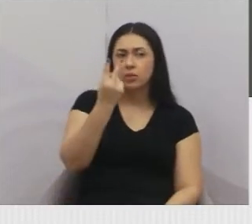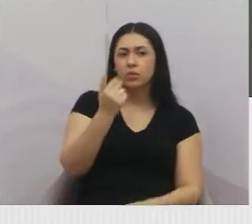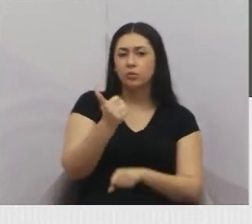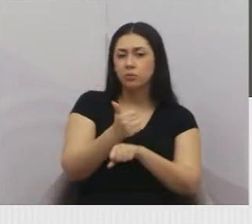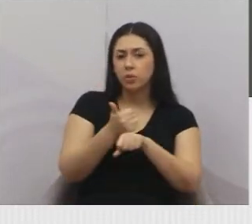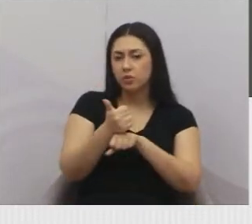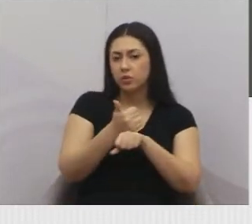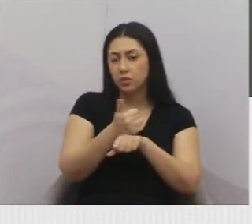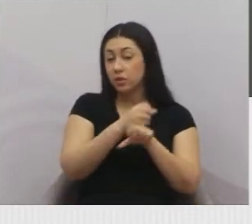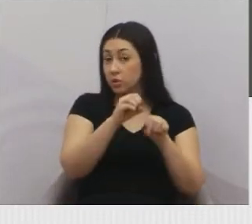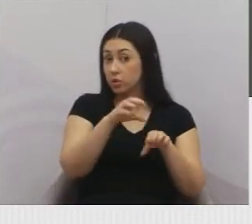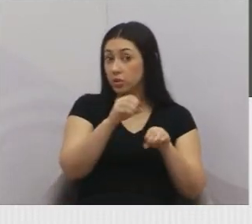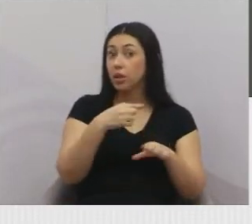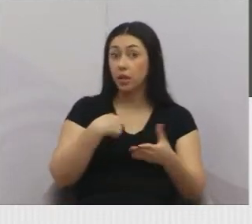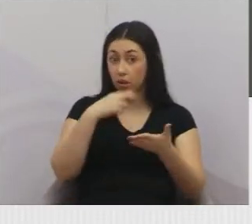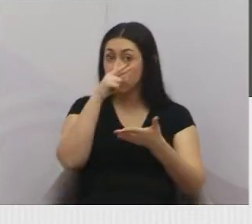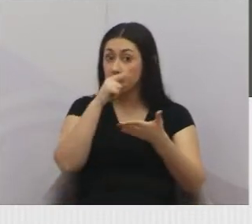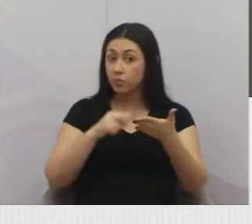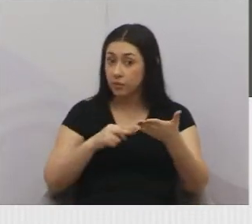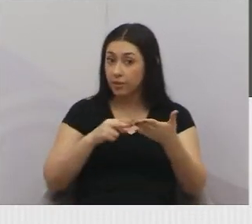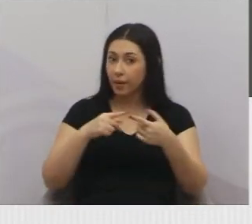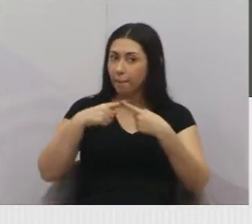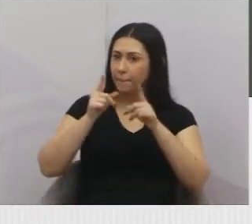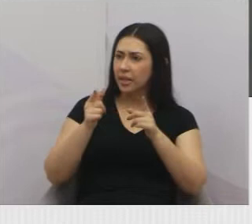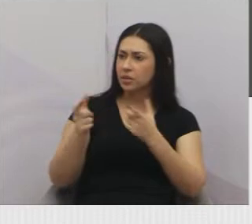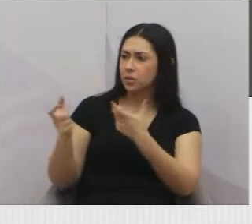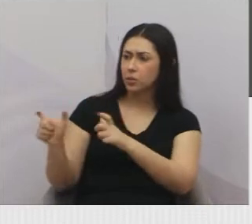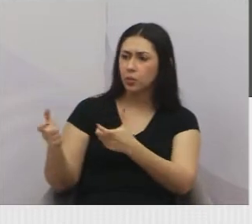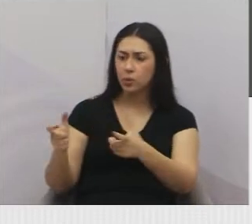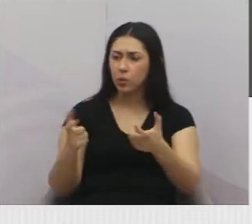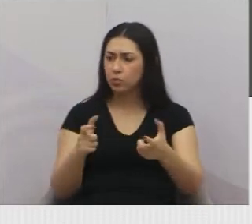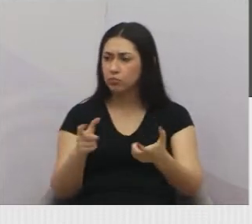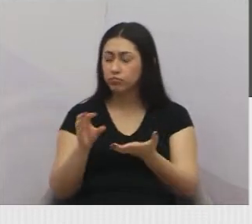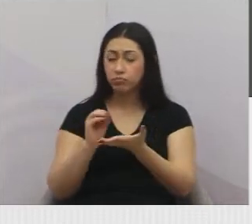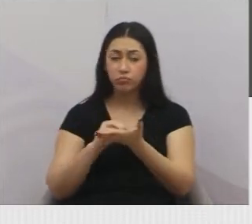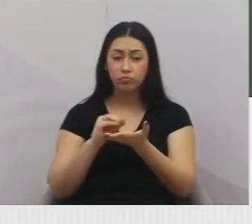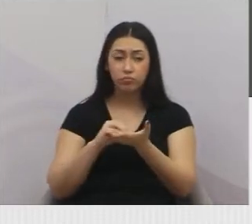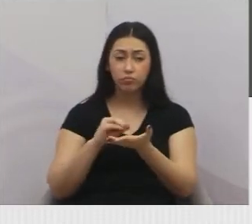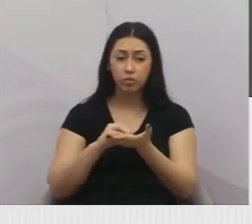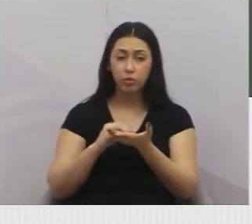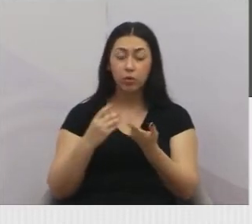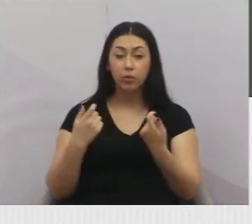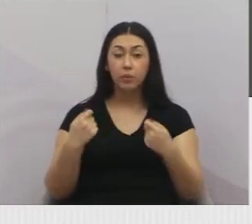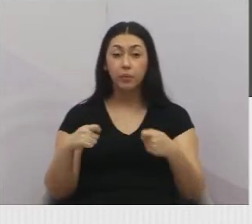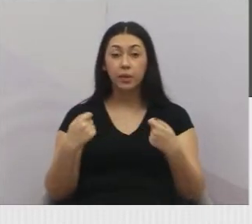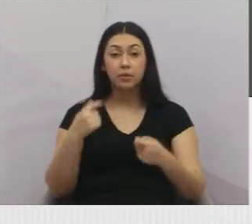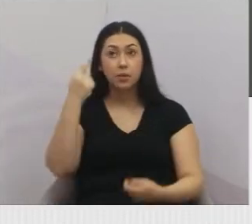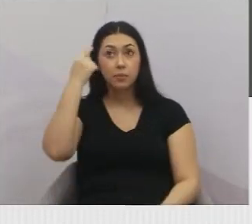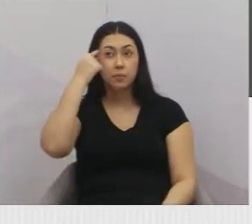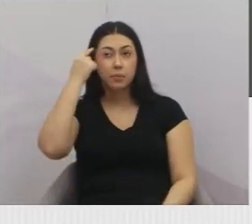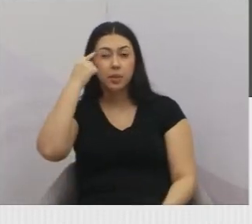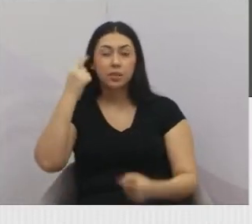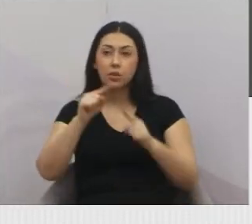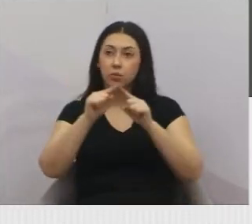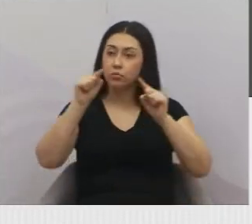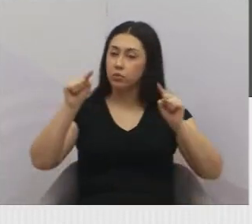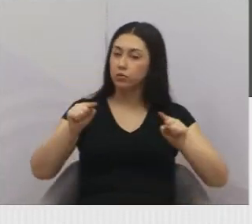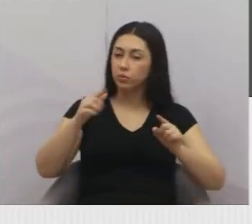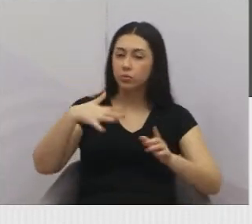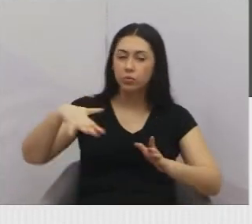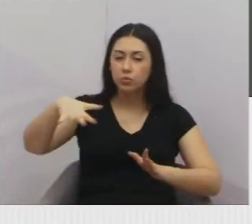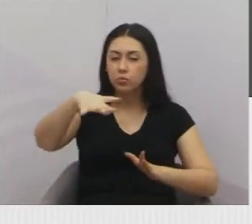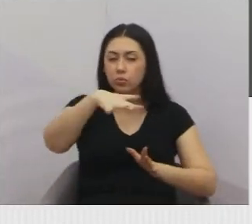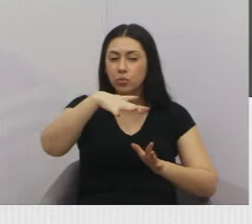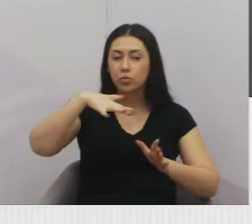profissionais da educação. Eu vi no da educação. Nas outras pastas eu não vi. Eu acho que a gente tem que pensar no servidor como um todo,